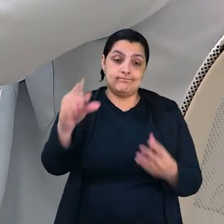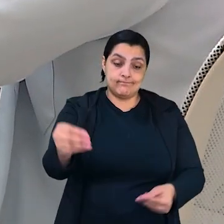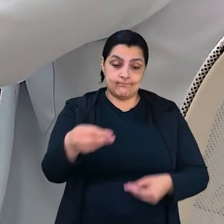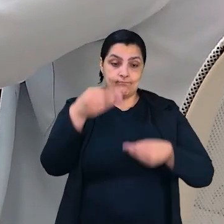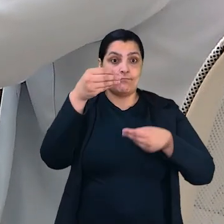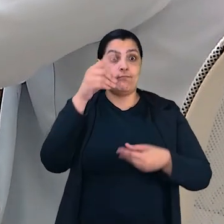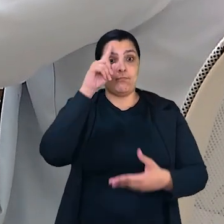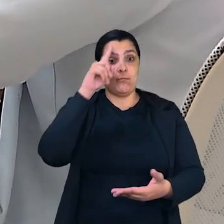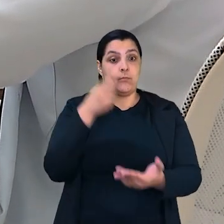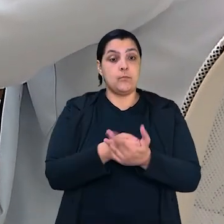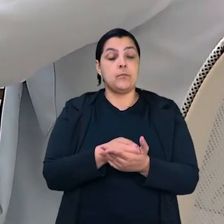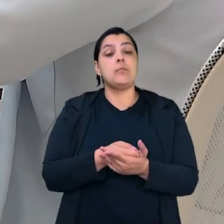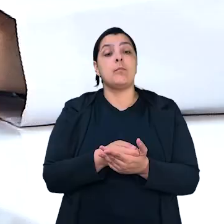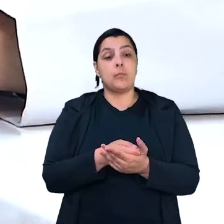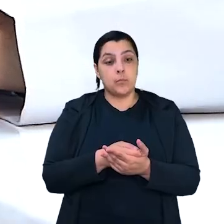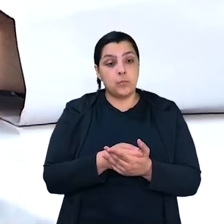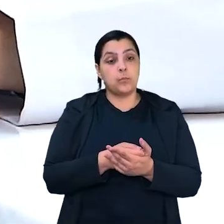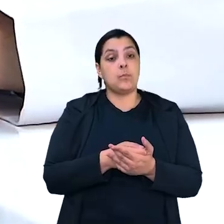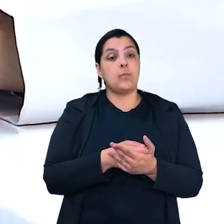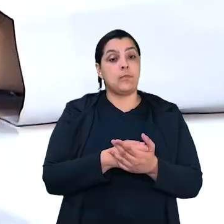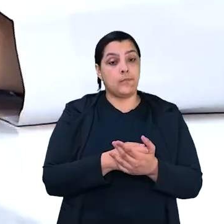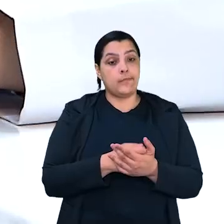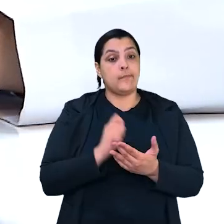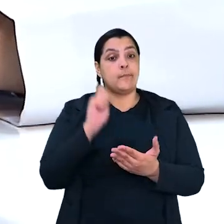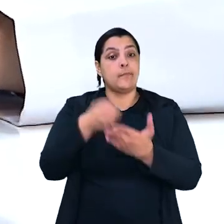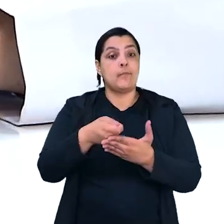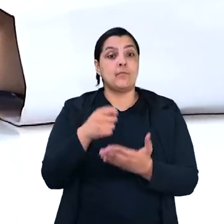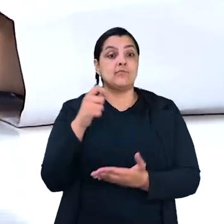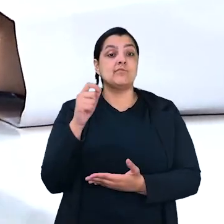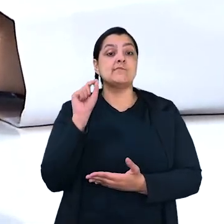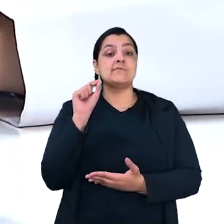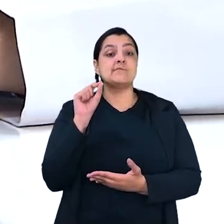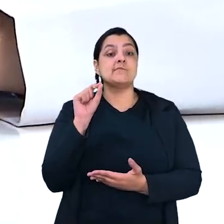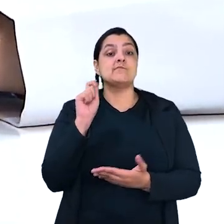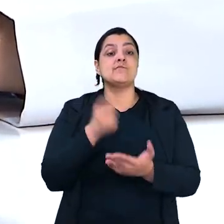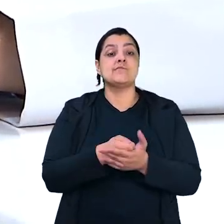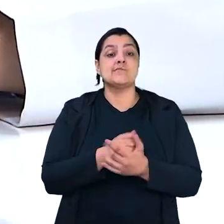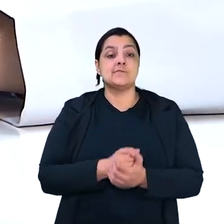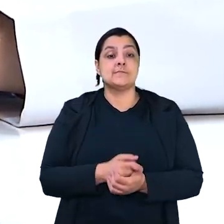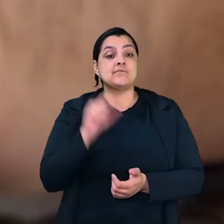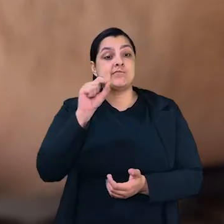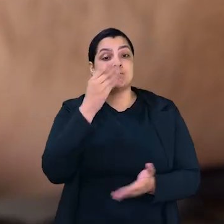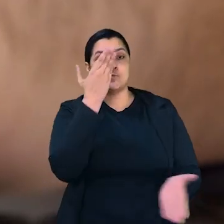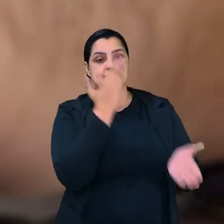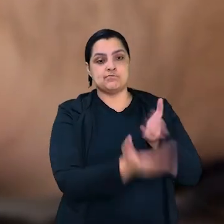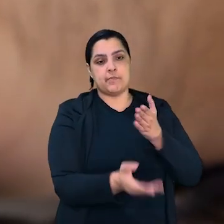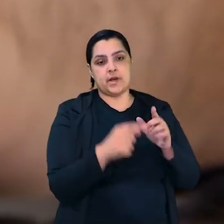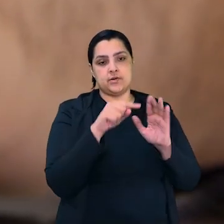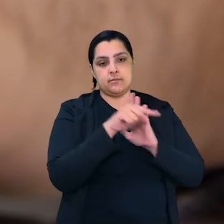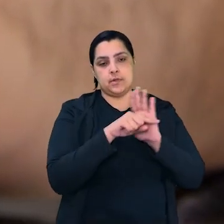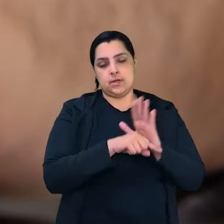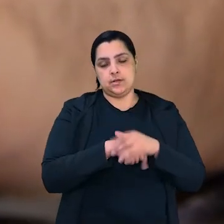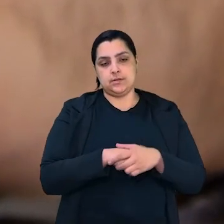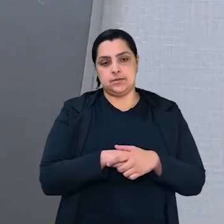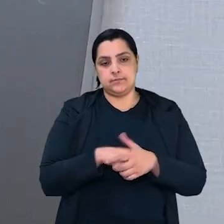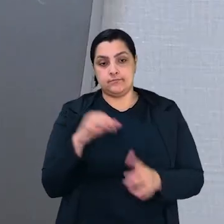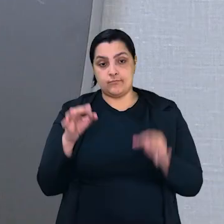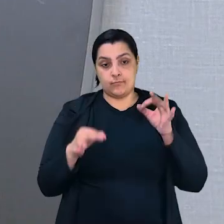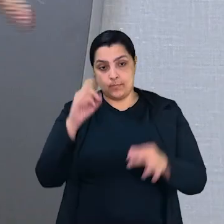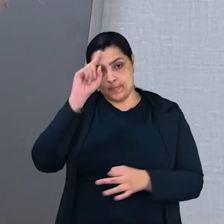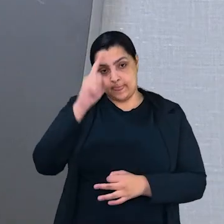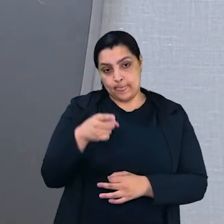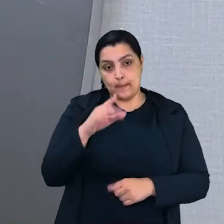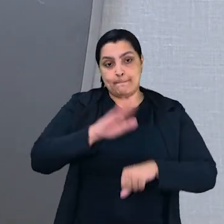lá destacado na decisão honorários periciais. E quem paga os honorários periciais é quem perde a perícia. O